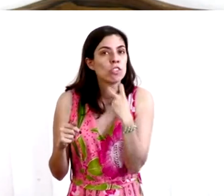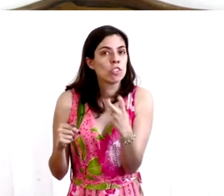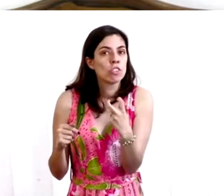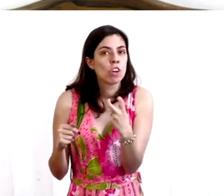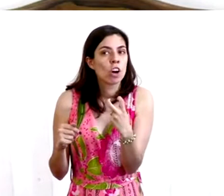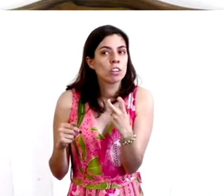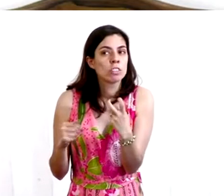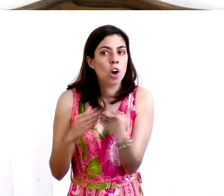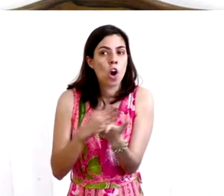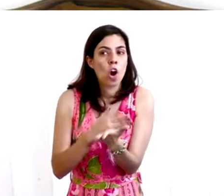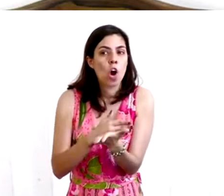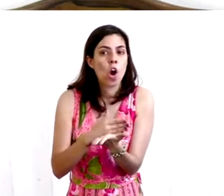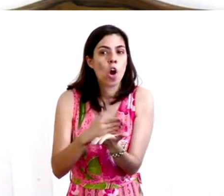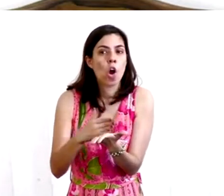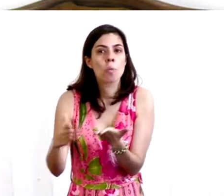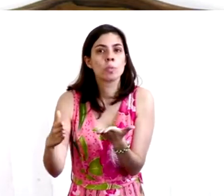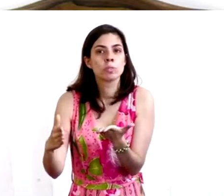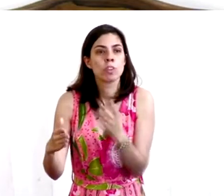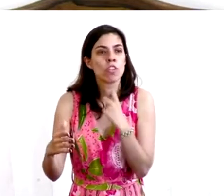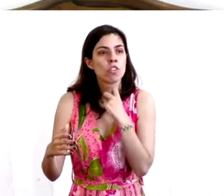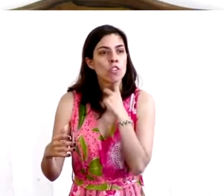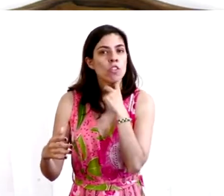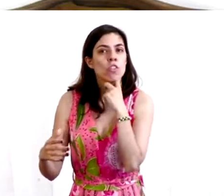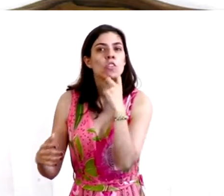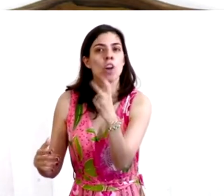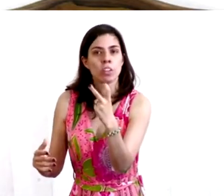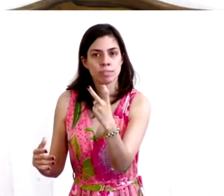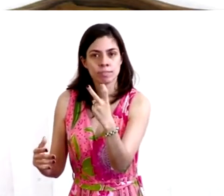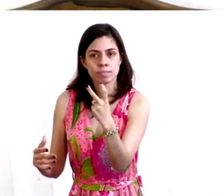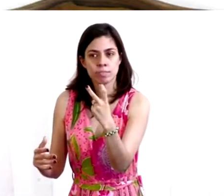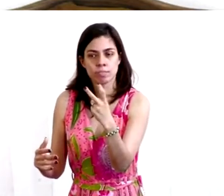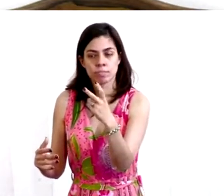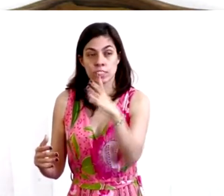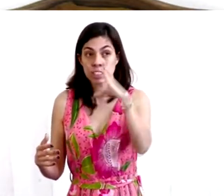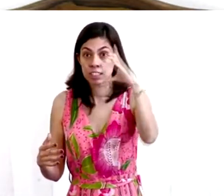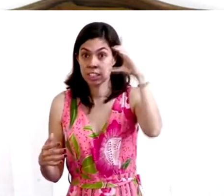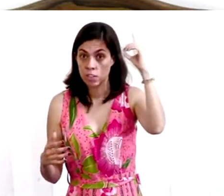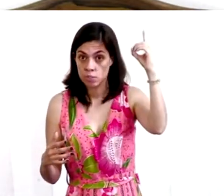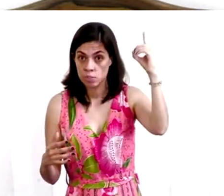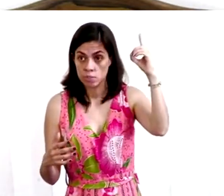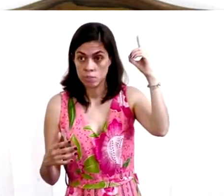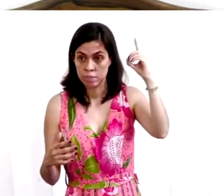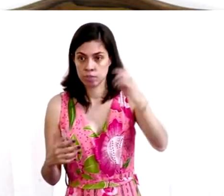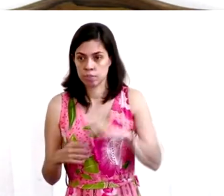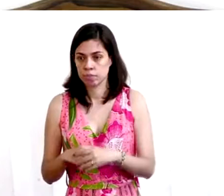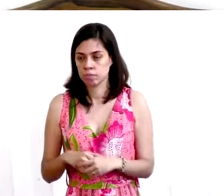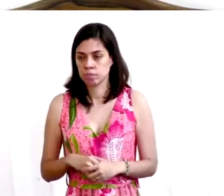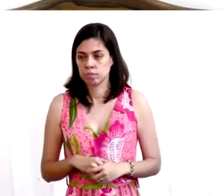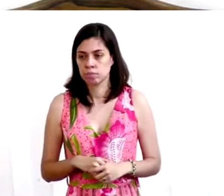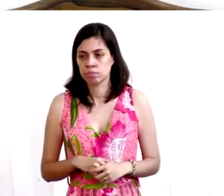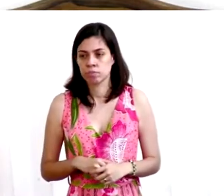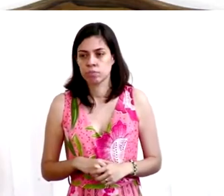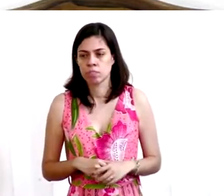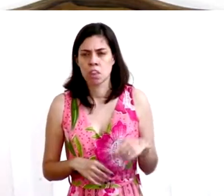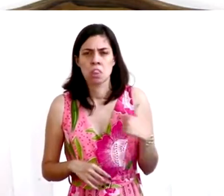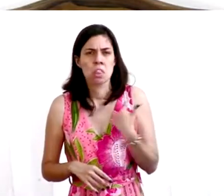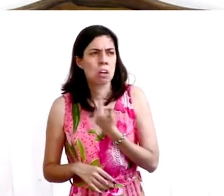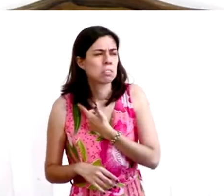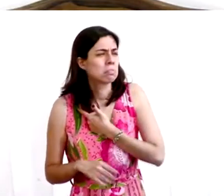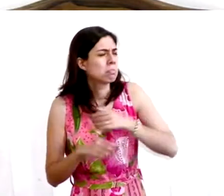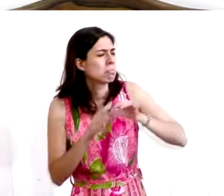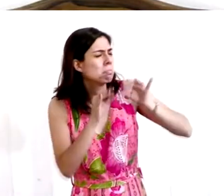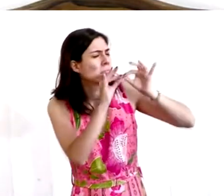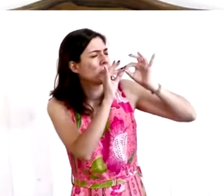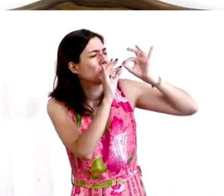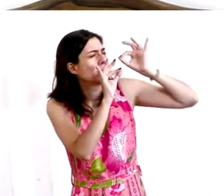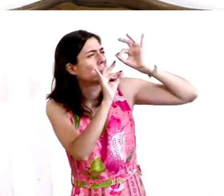estabeleceu. Então o texto começa falando que há um princípio muito longe do nosso entendimento, muito longe da cronologia